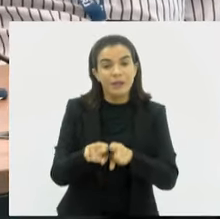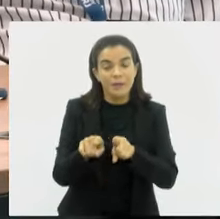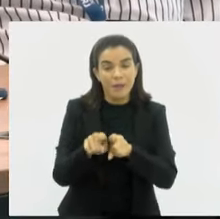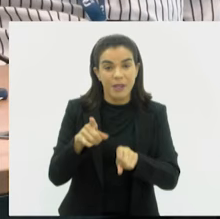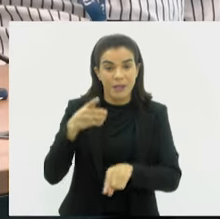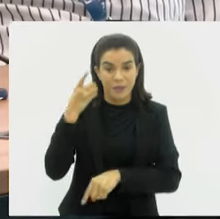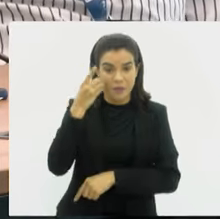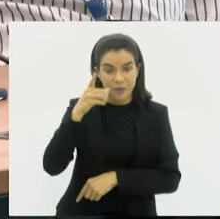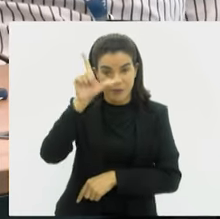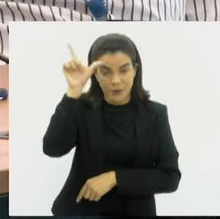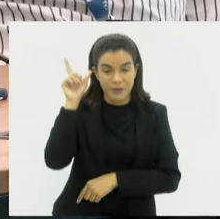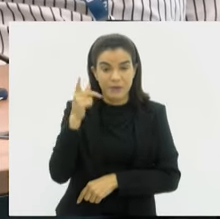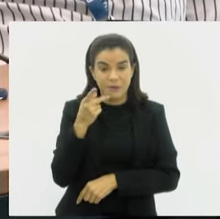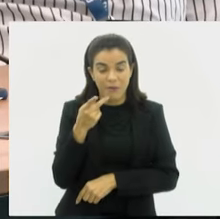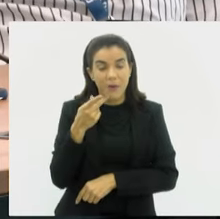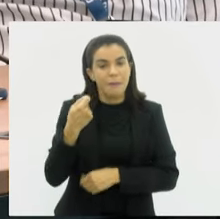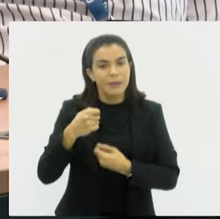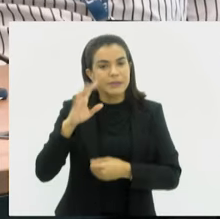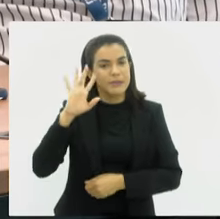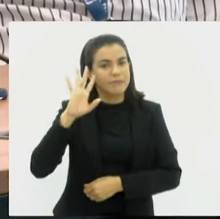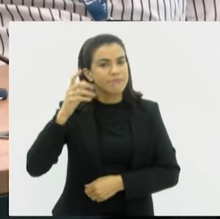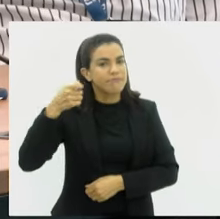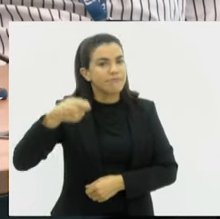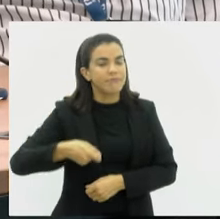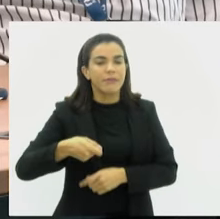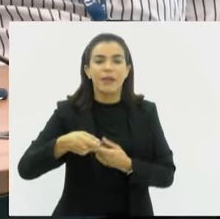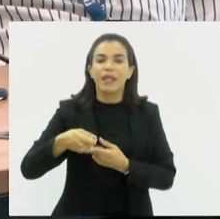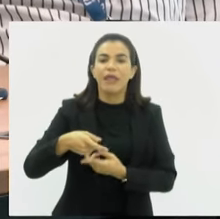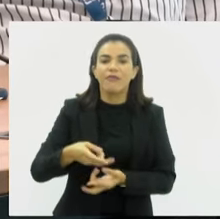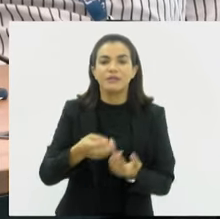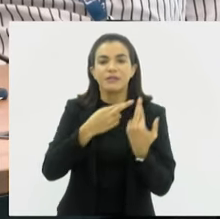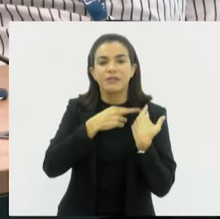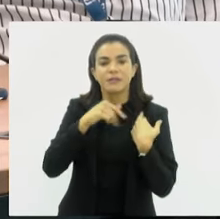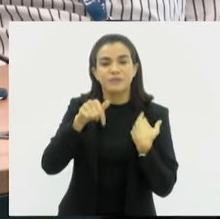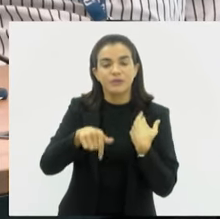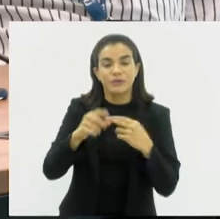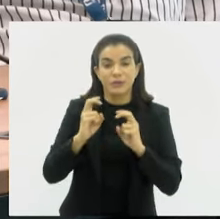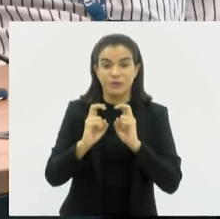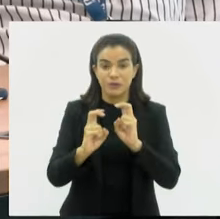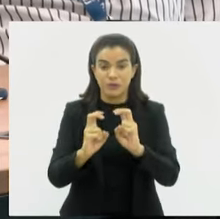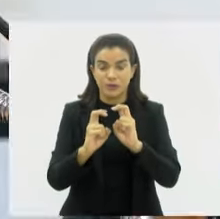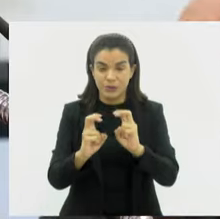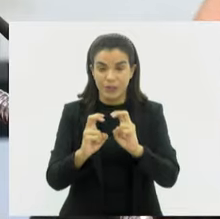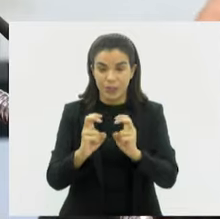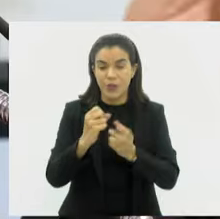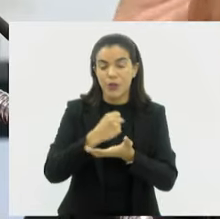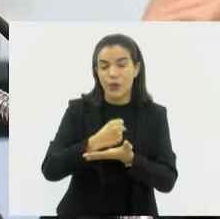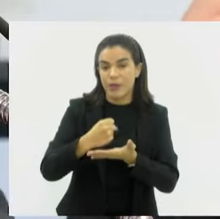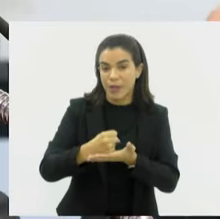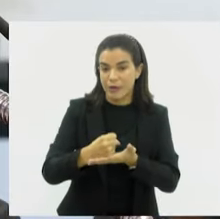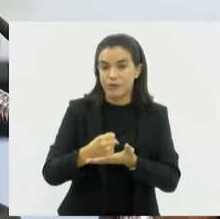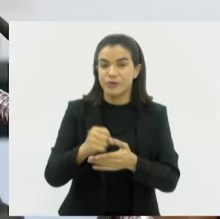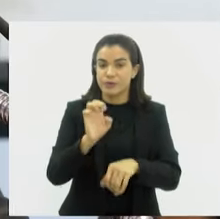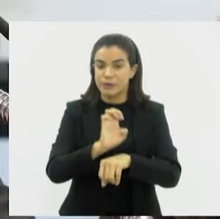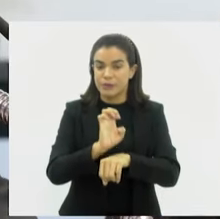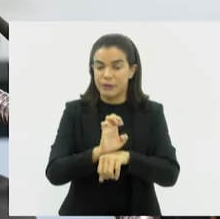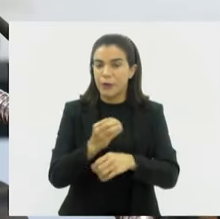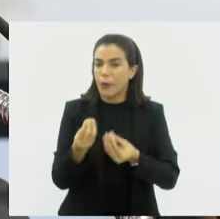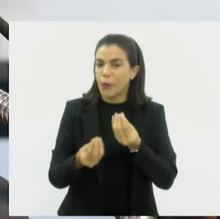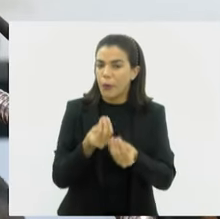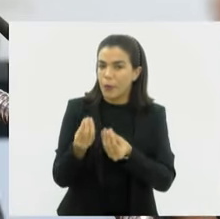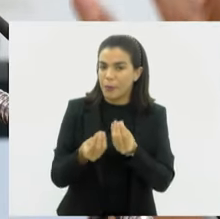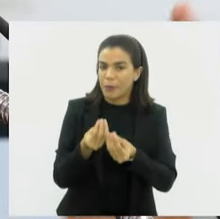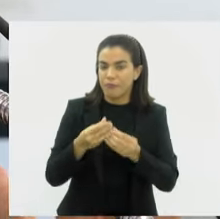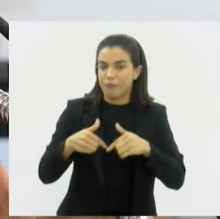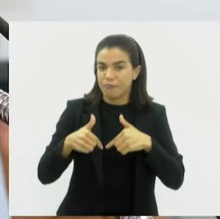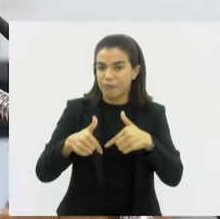Paulo, o governo precisa definir quem passará a gerir a concessão do sistema de trens no Estado e de que forma isso será feito. Por